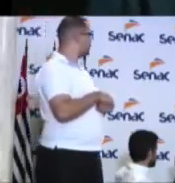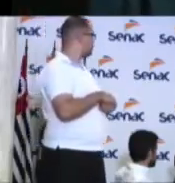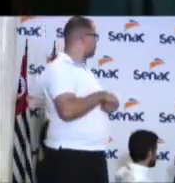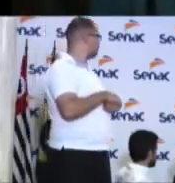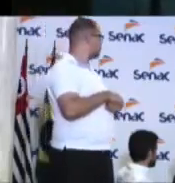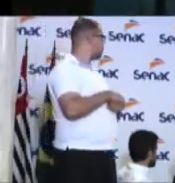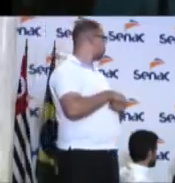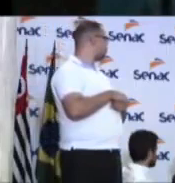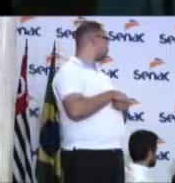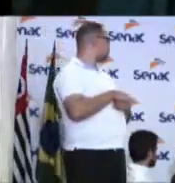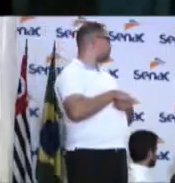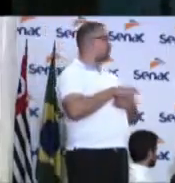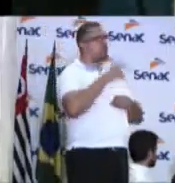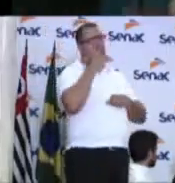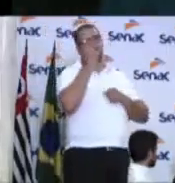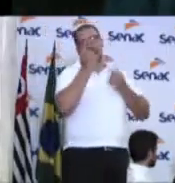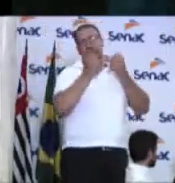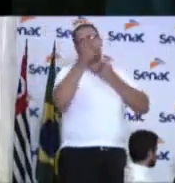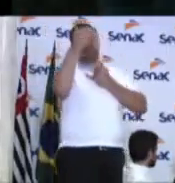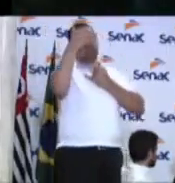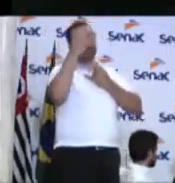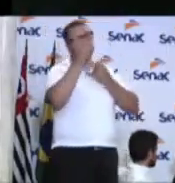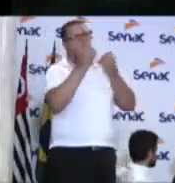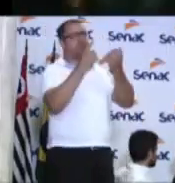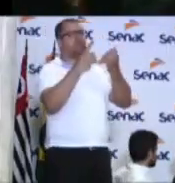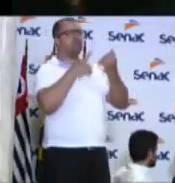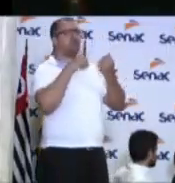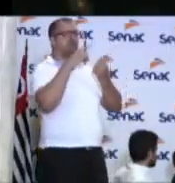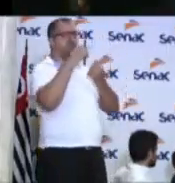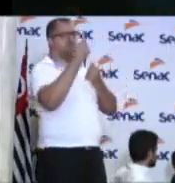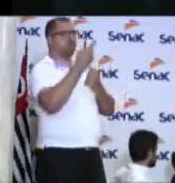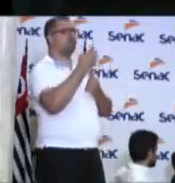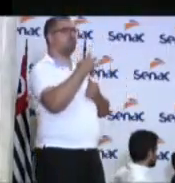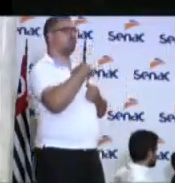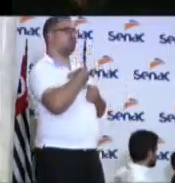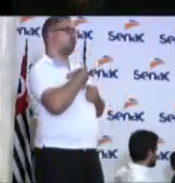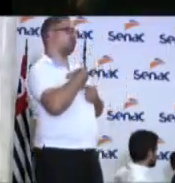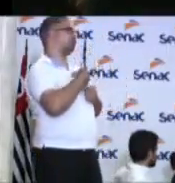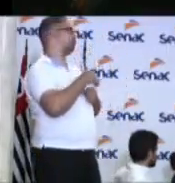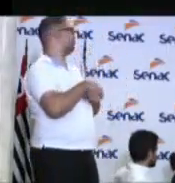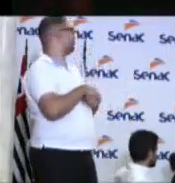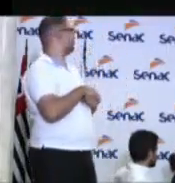Às vezes a gente não enxerga o que está na nossa cara. Até a próxima, 0109.